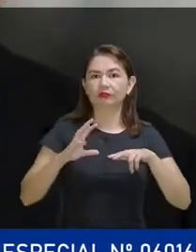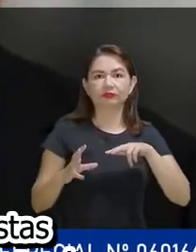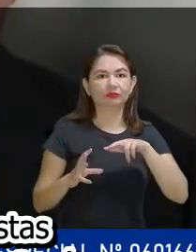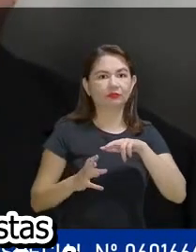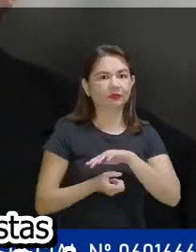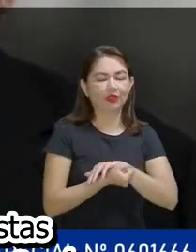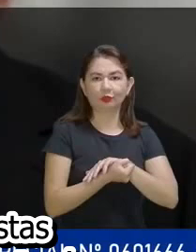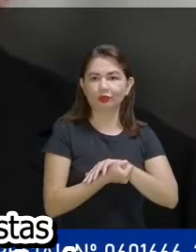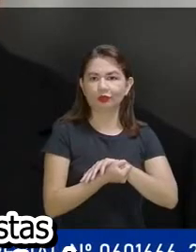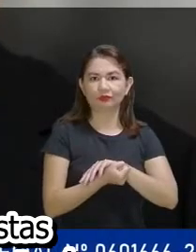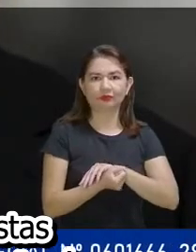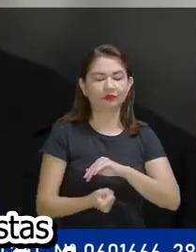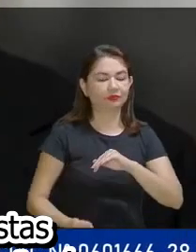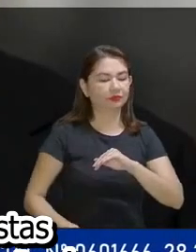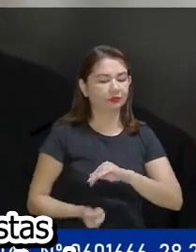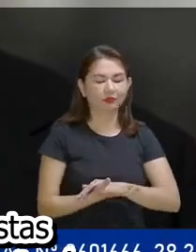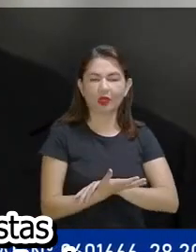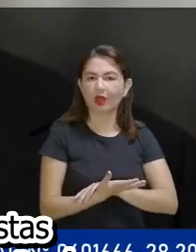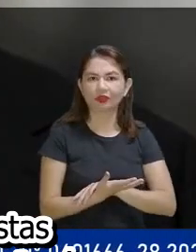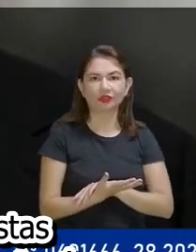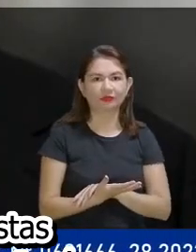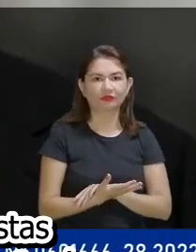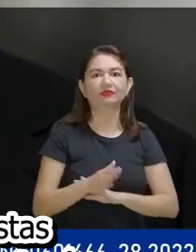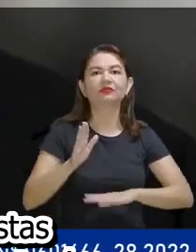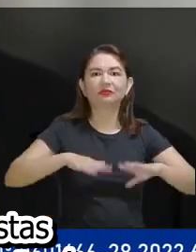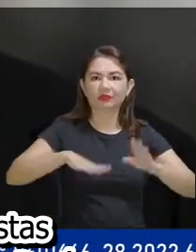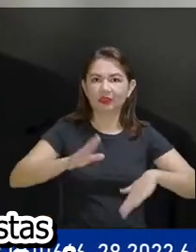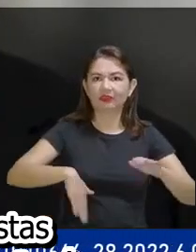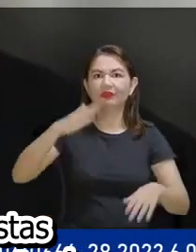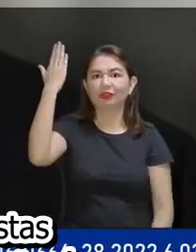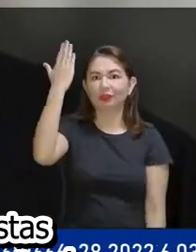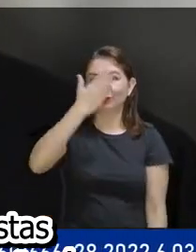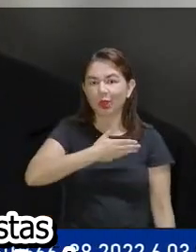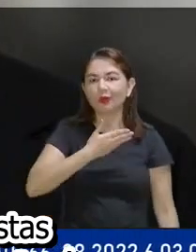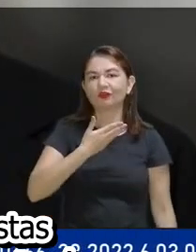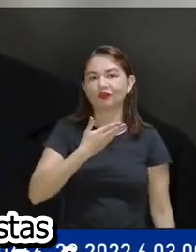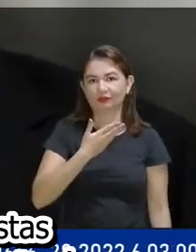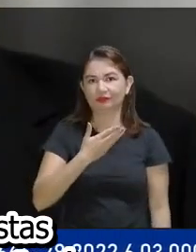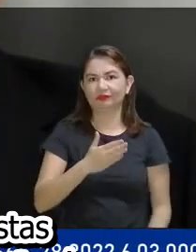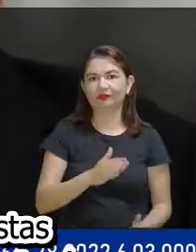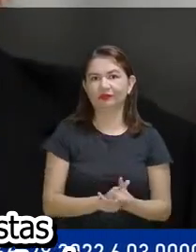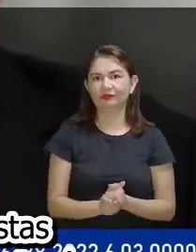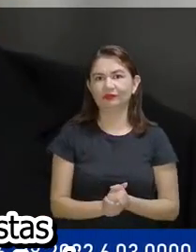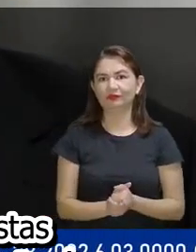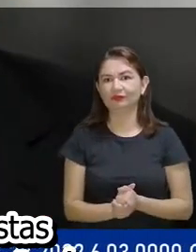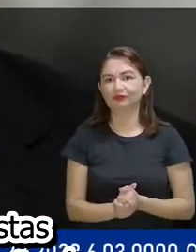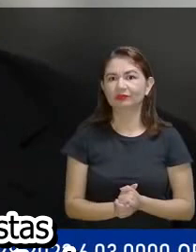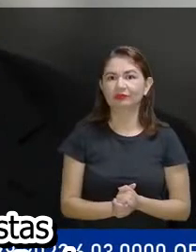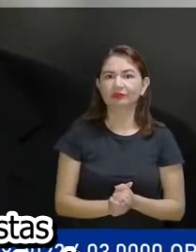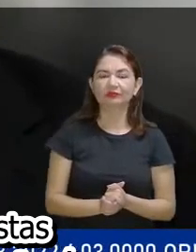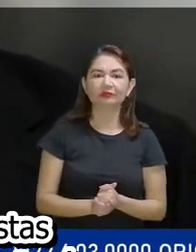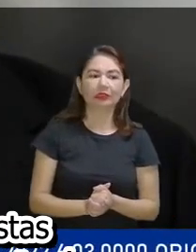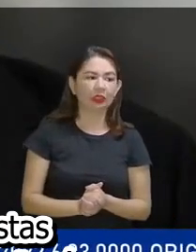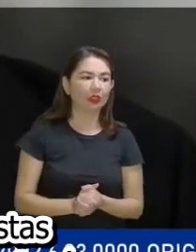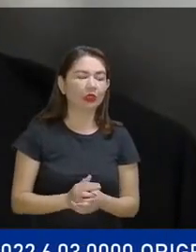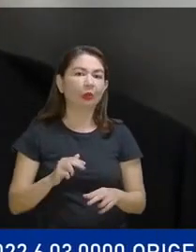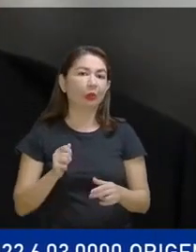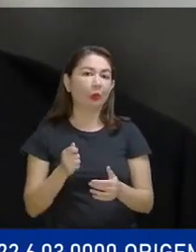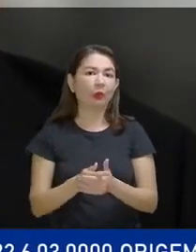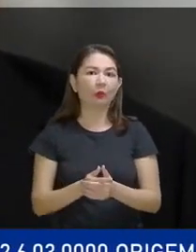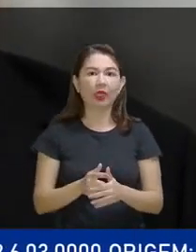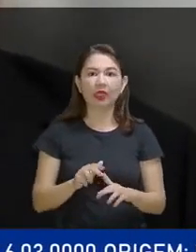sentido. Então, não existe uma prova aqui de que essas cestas básicas tenham sido realmente compradas pelo Fábio